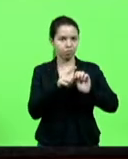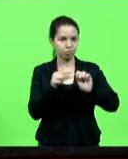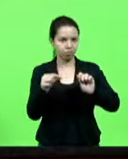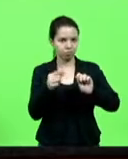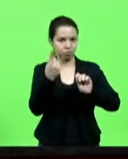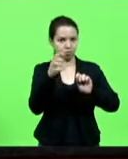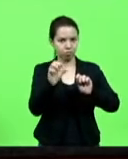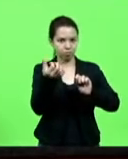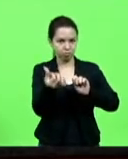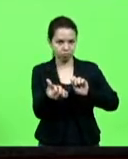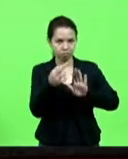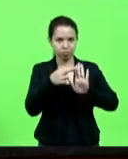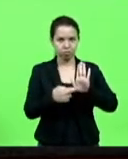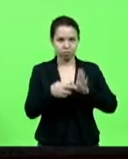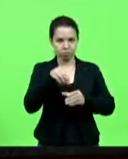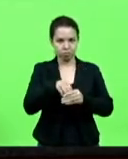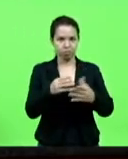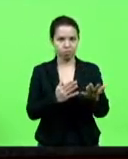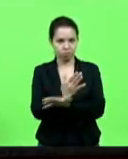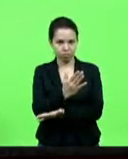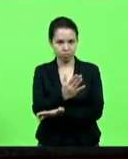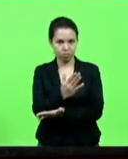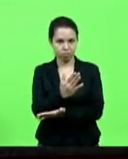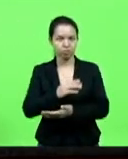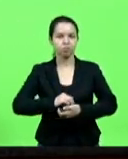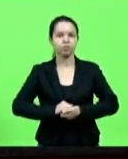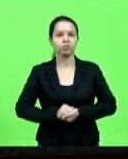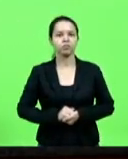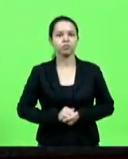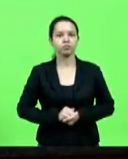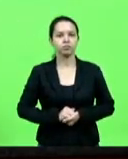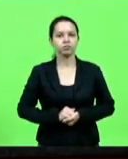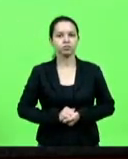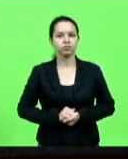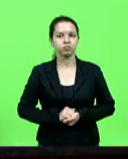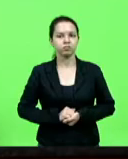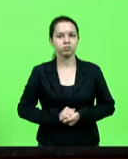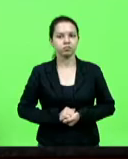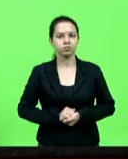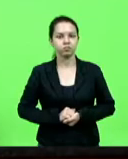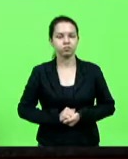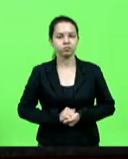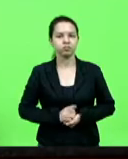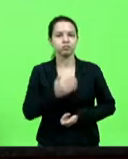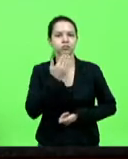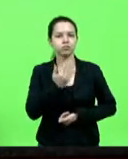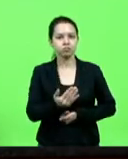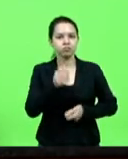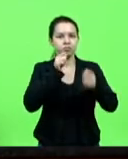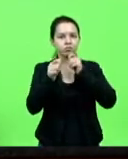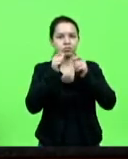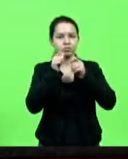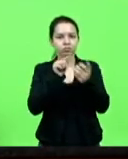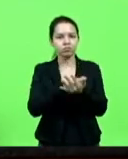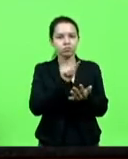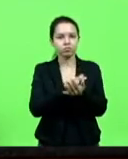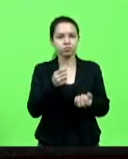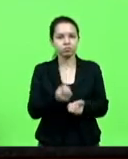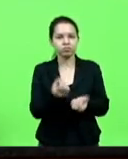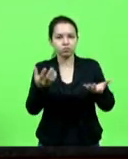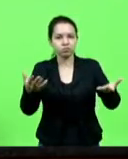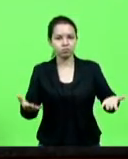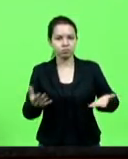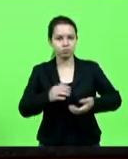106 do Regimento Interno, duas por aprovadas. Solicito a assessoria que proceda à distribuição de